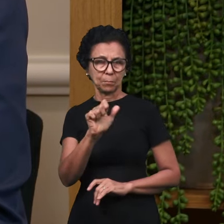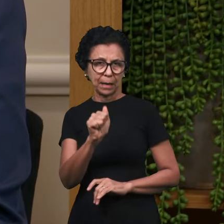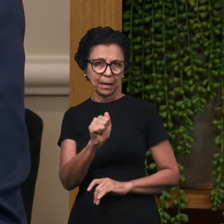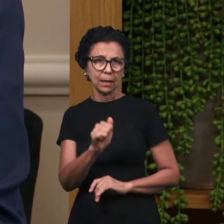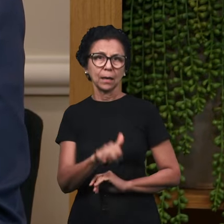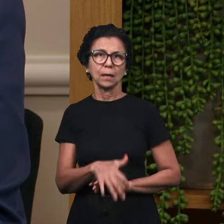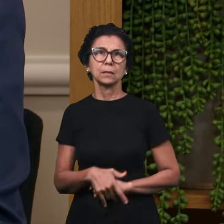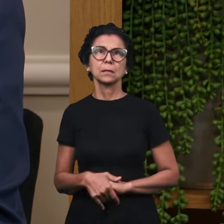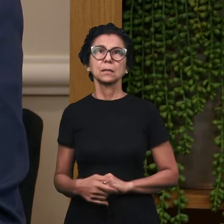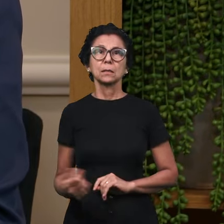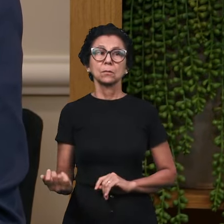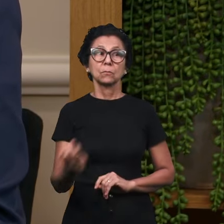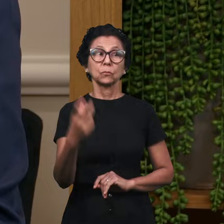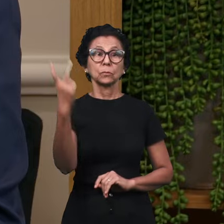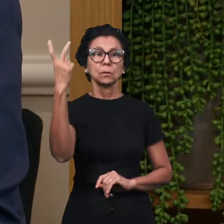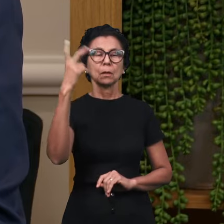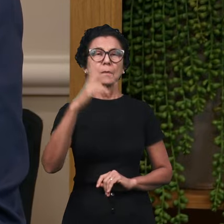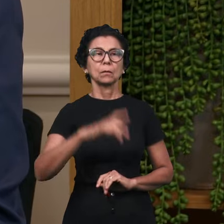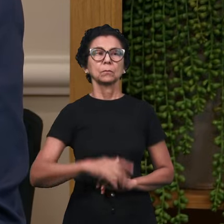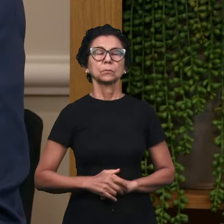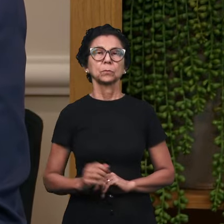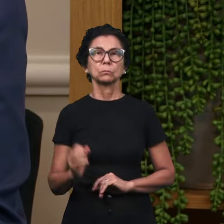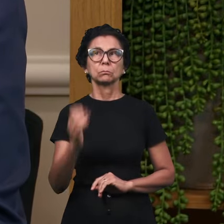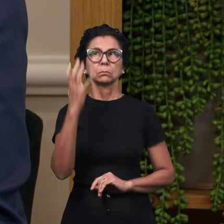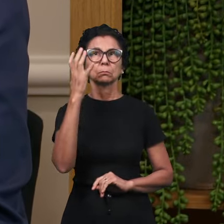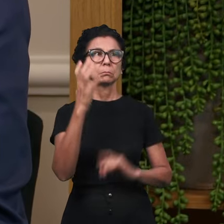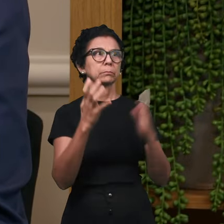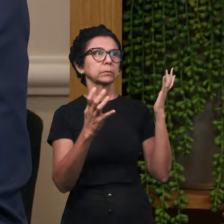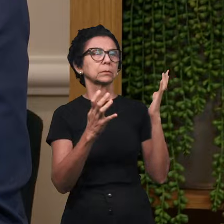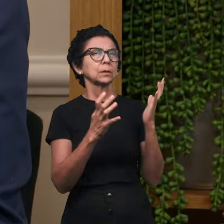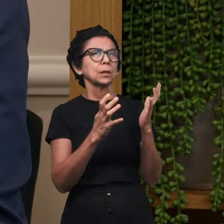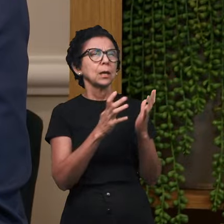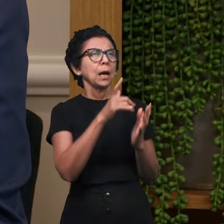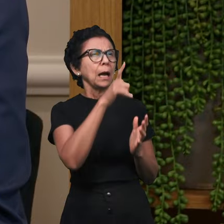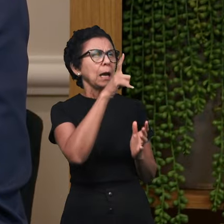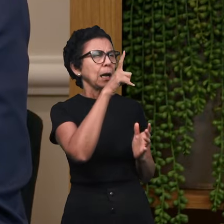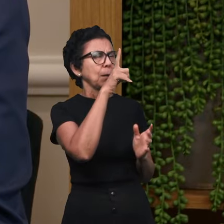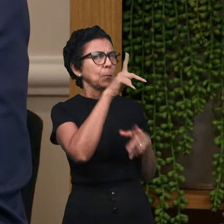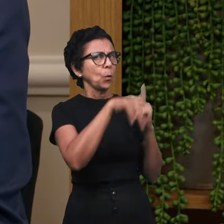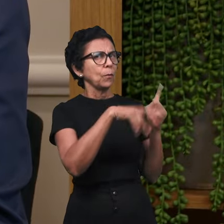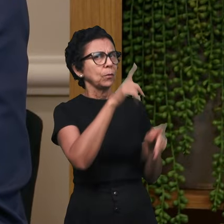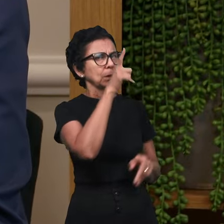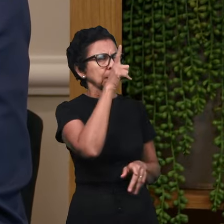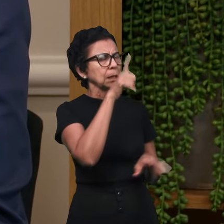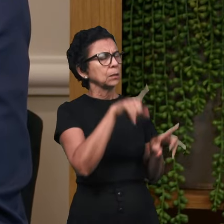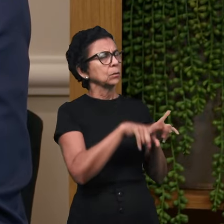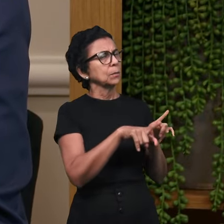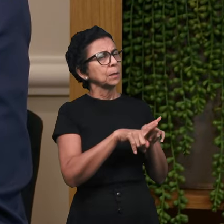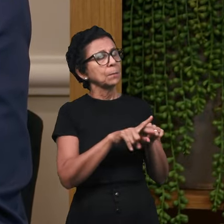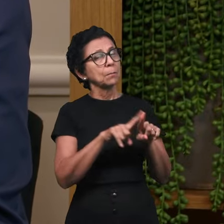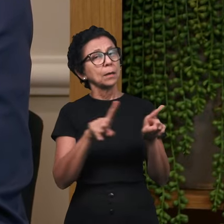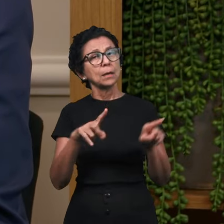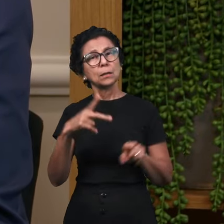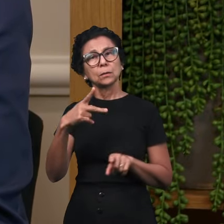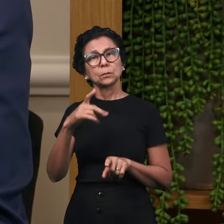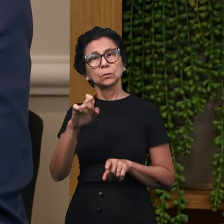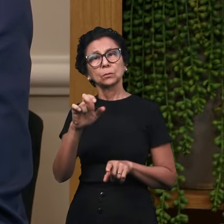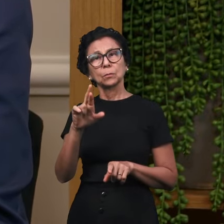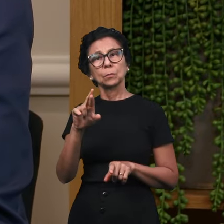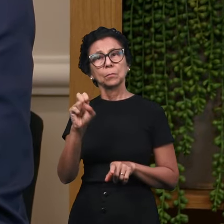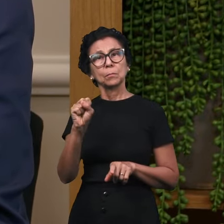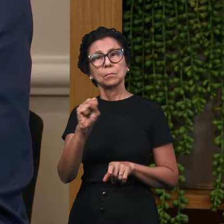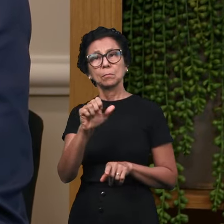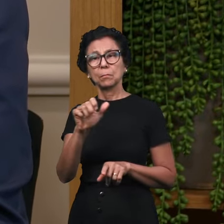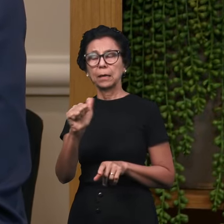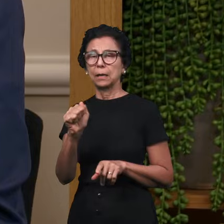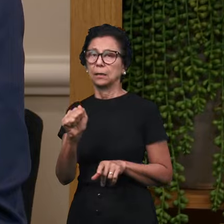eles valorizavam muito sinais, né? O grego também, mas o persa valorizava muito sinais,